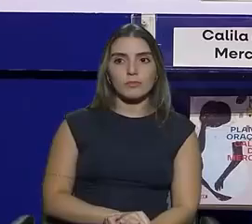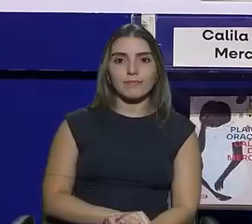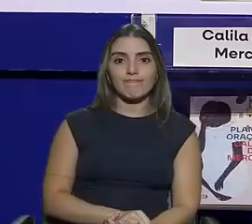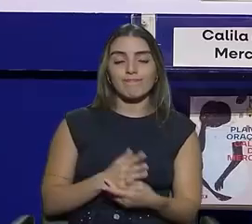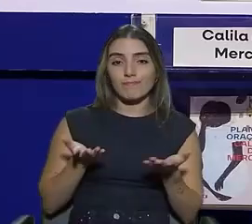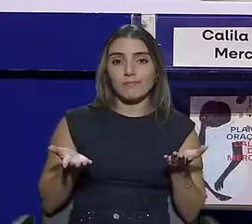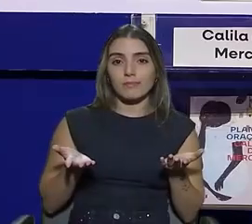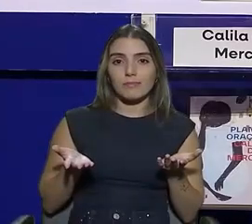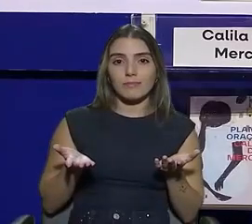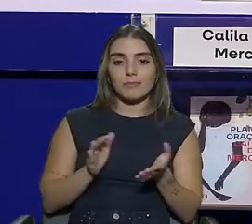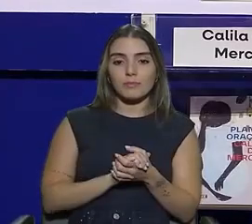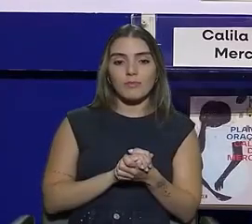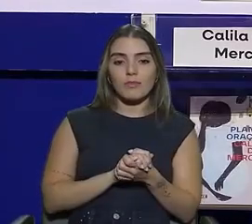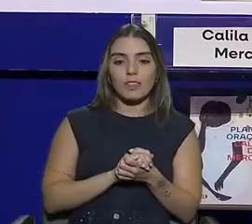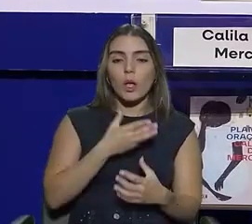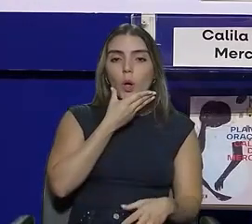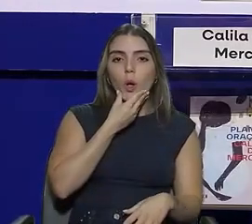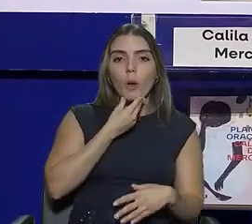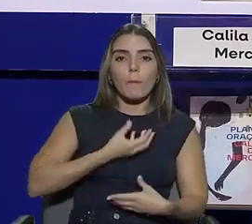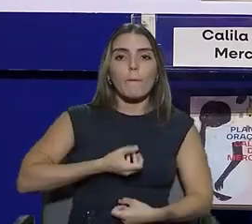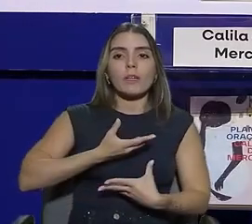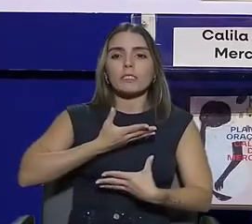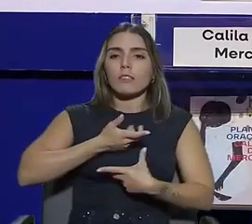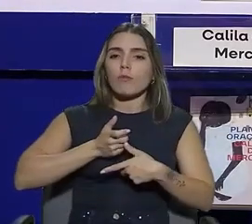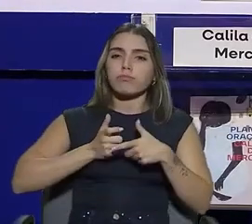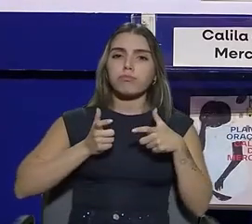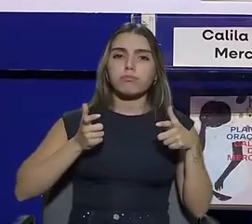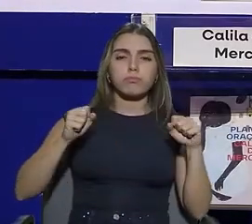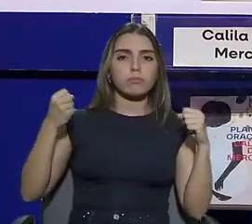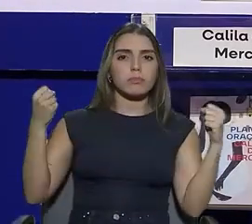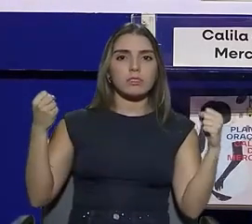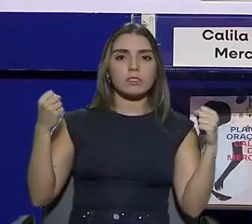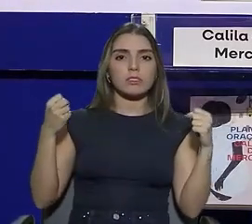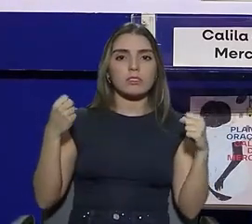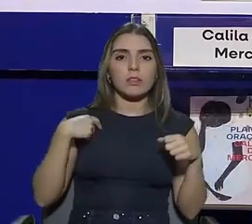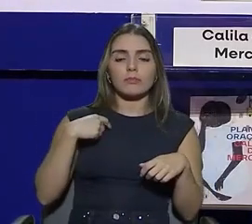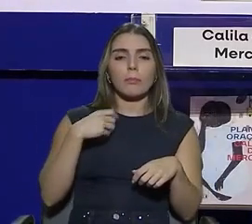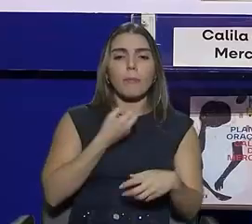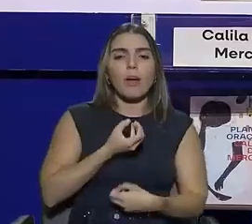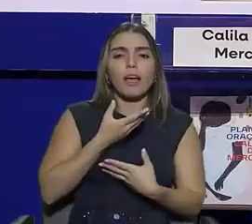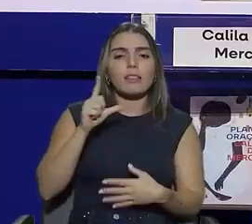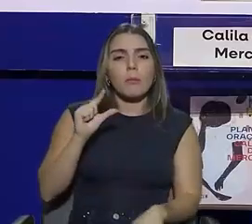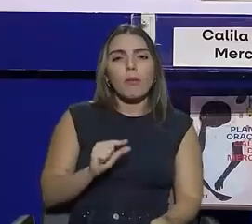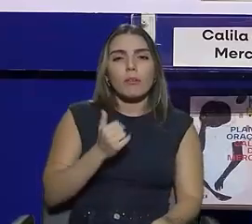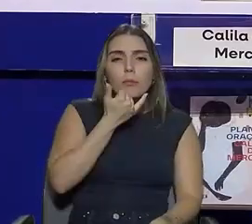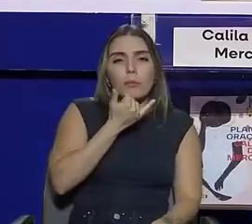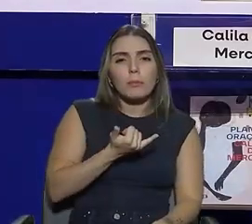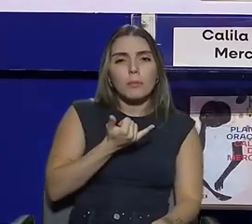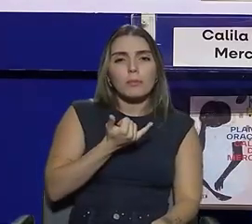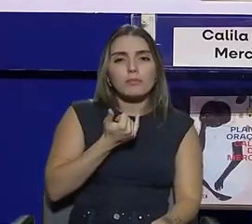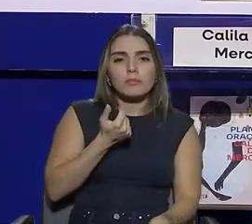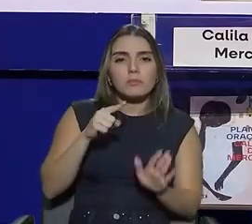Não é? Um cara com uma poesia tão imensa daquela, diz, eu sou um poeta menor, perdoai. Mínimo, como é um